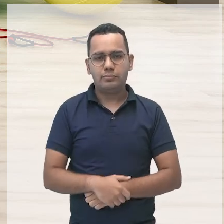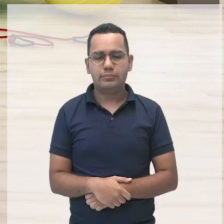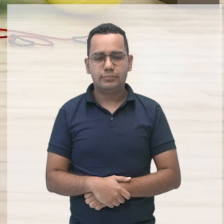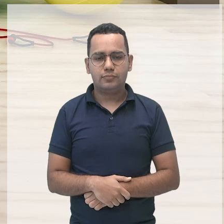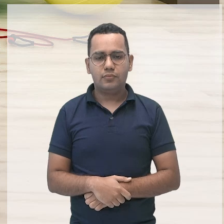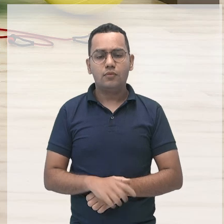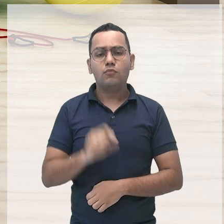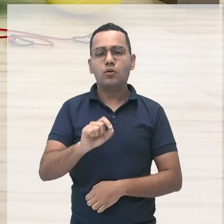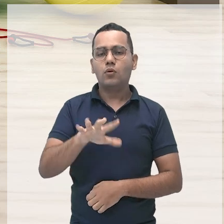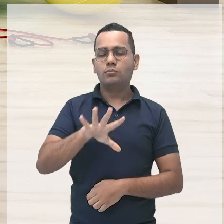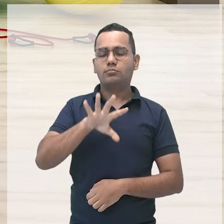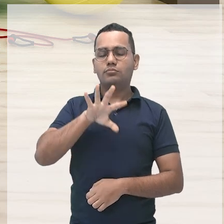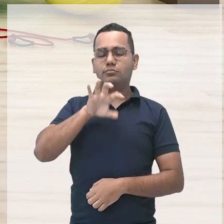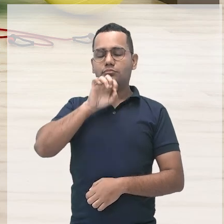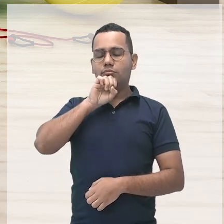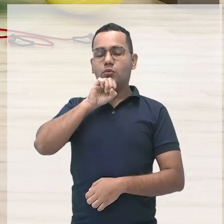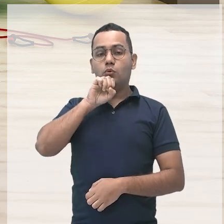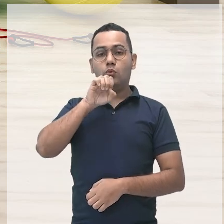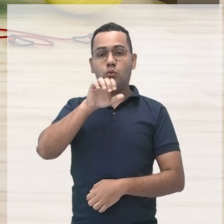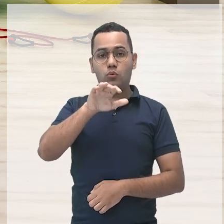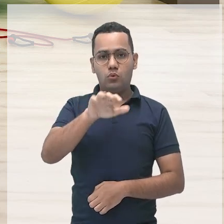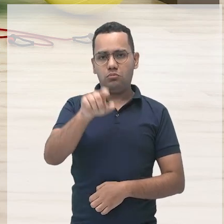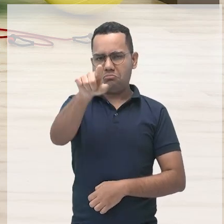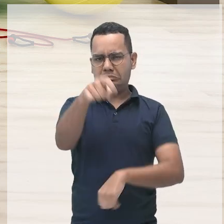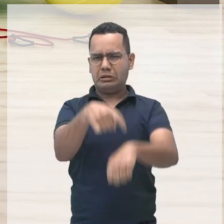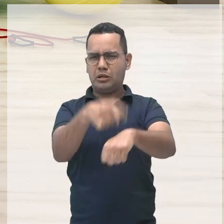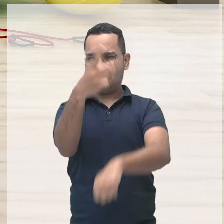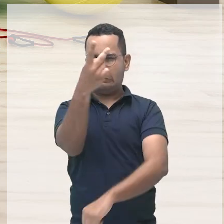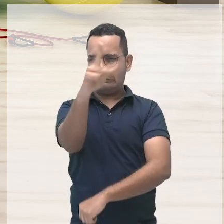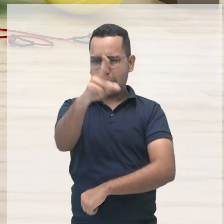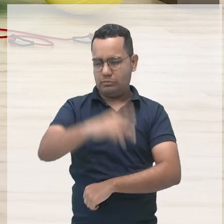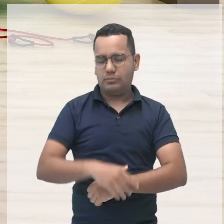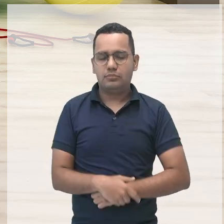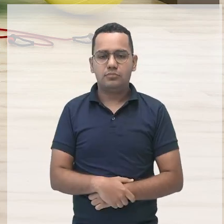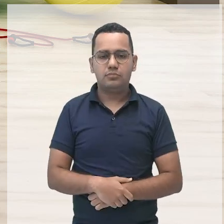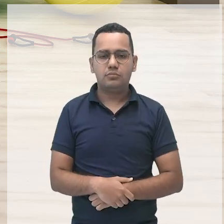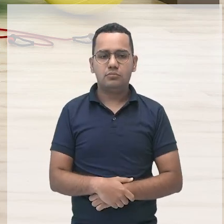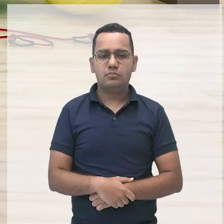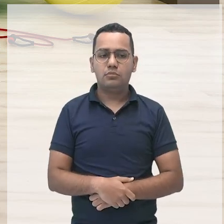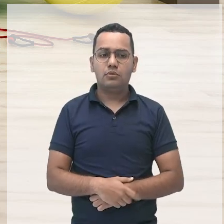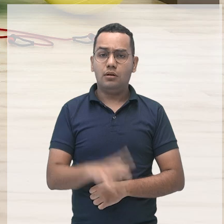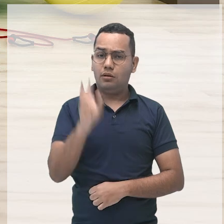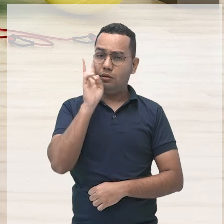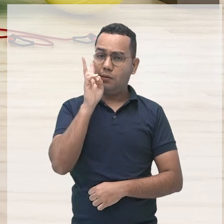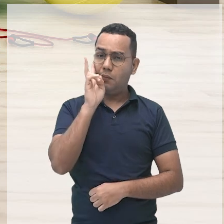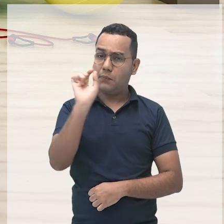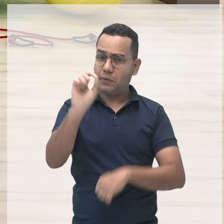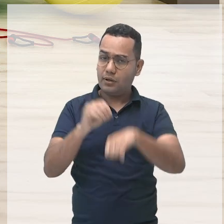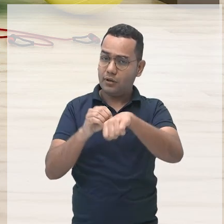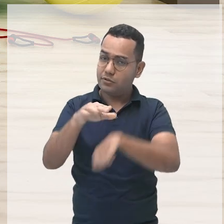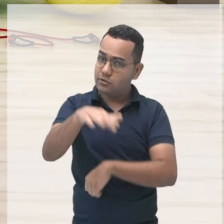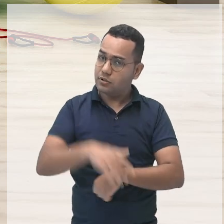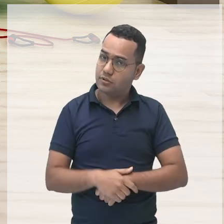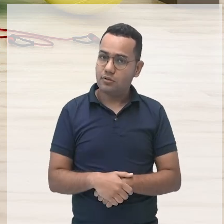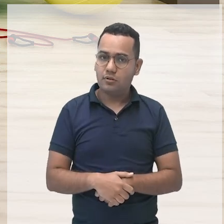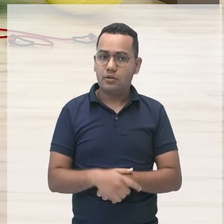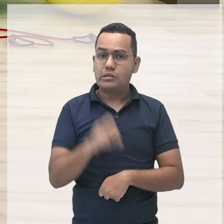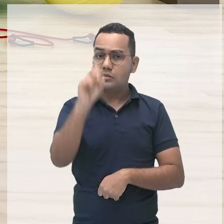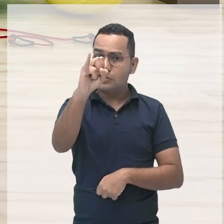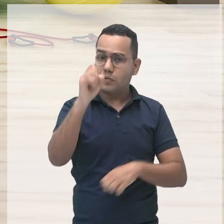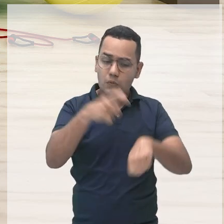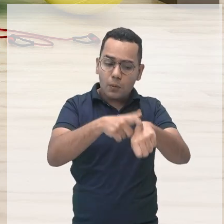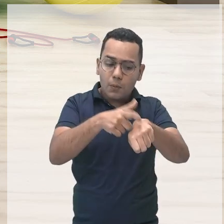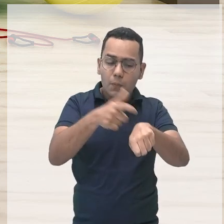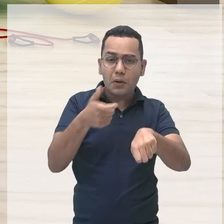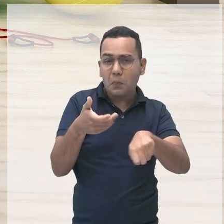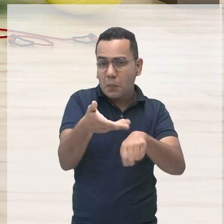boca. Faz com calma, faz no seu tempo, tá? Lembrando que para quem é iniciante, a gente tem que sempre estar respeitando, testando o limite